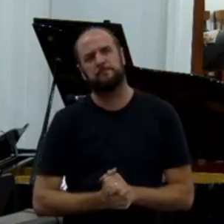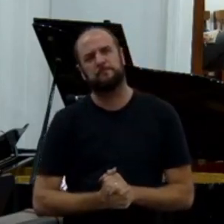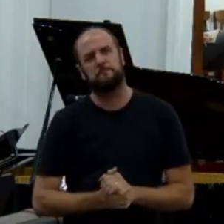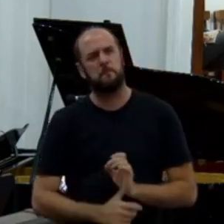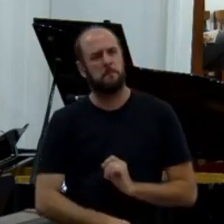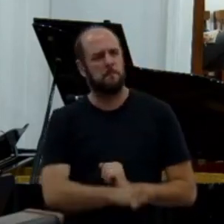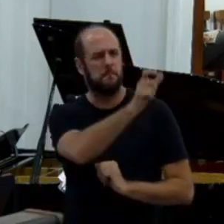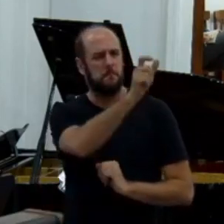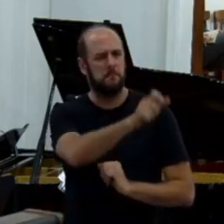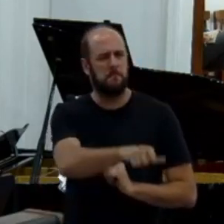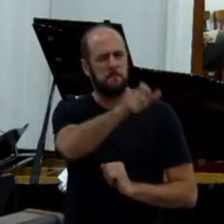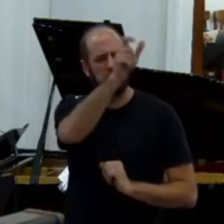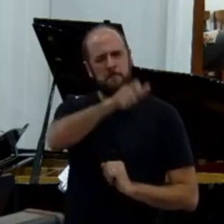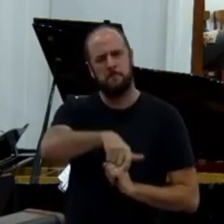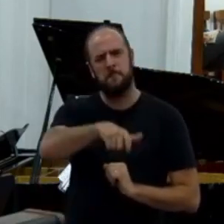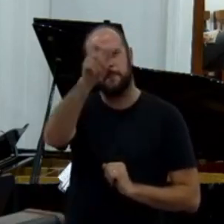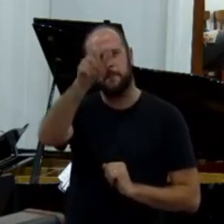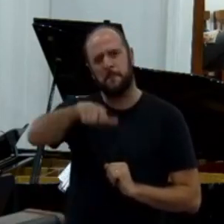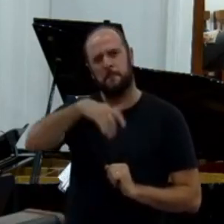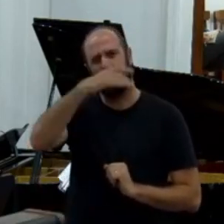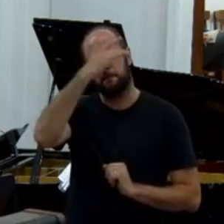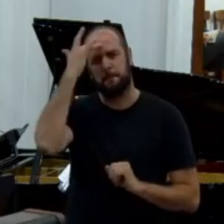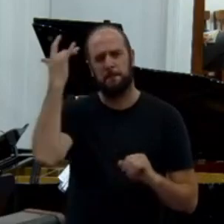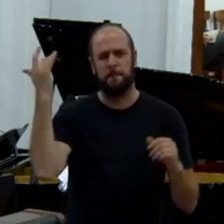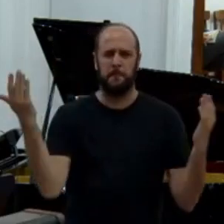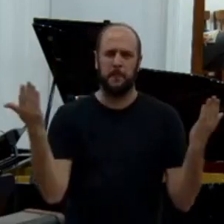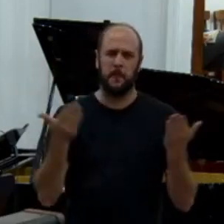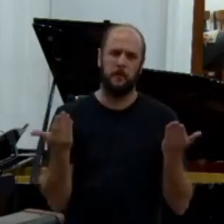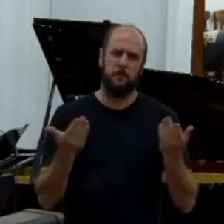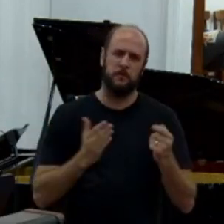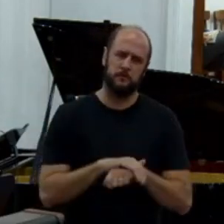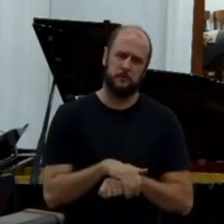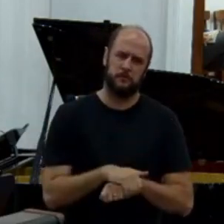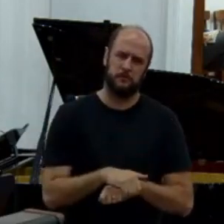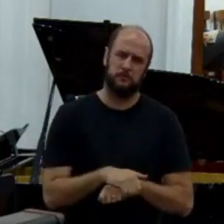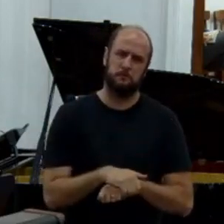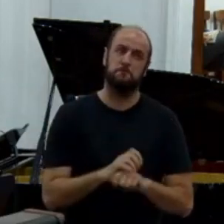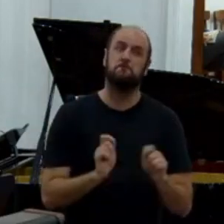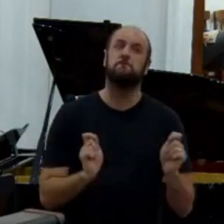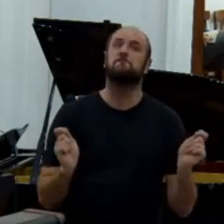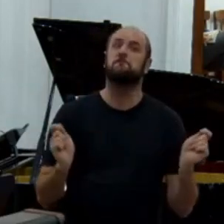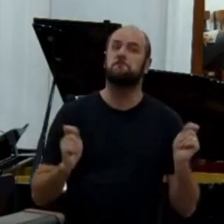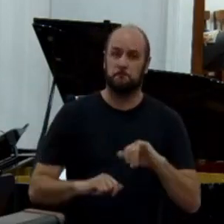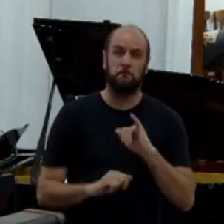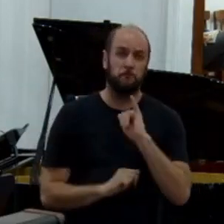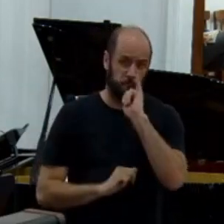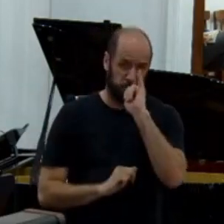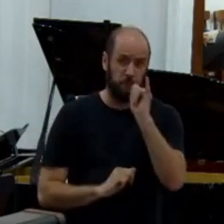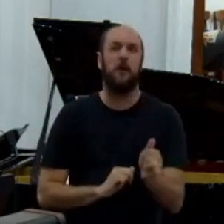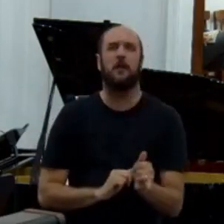Cada um de nós aqui nesta noite pode contar,